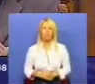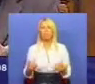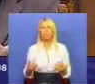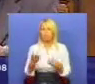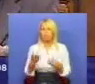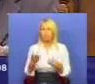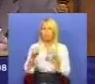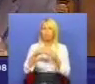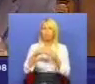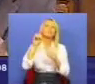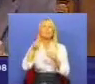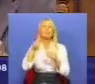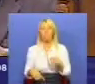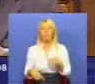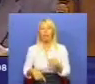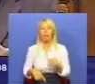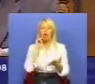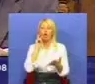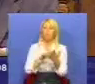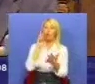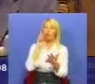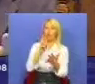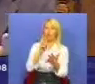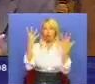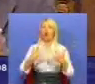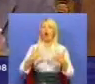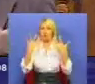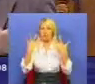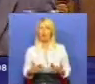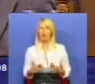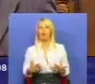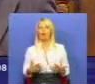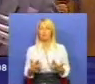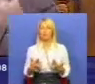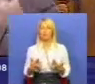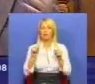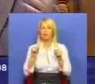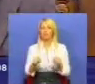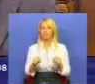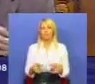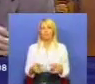Acresce ainda que, do ponto de vista orçamental, isto é um